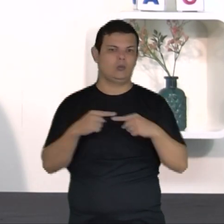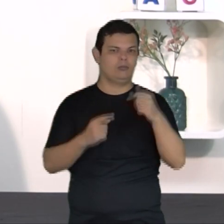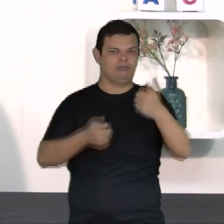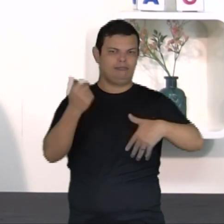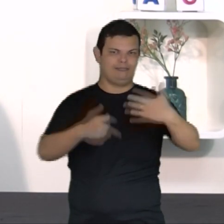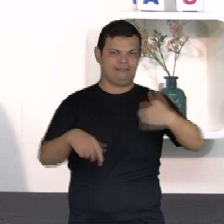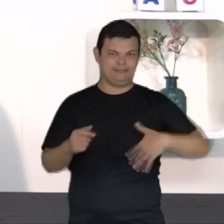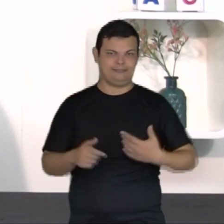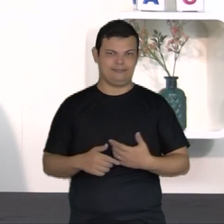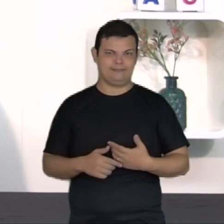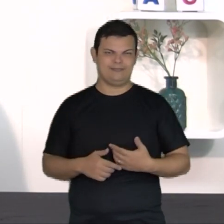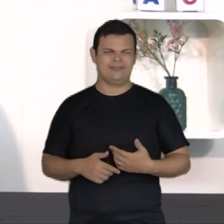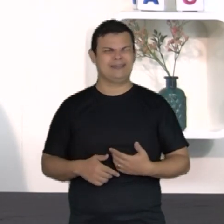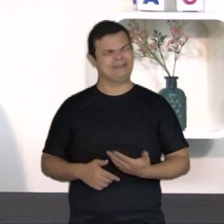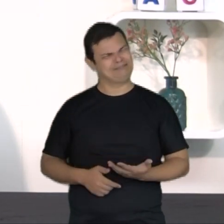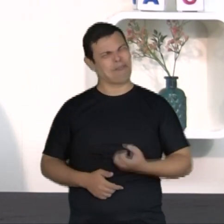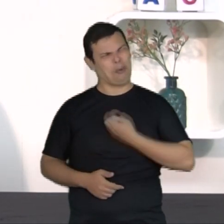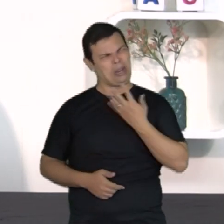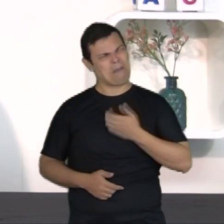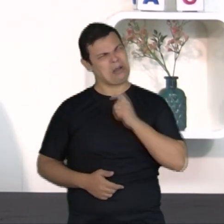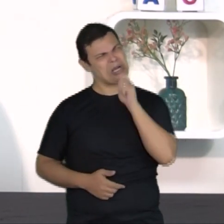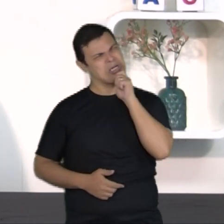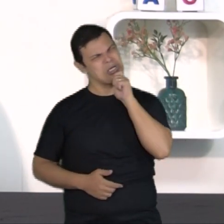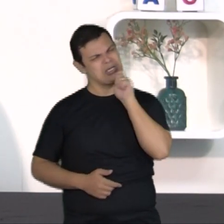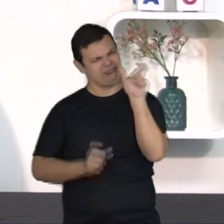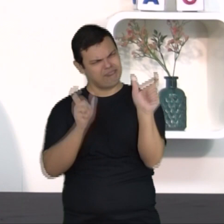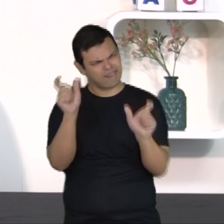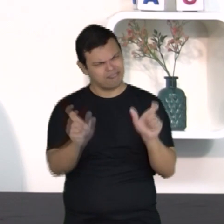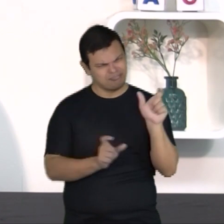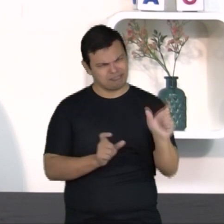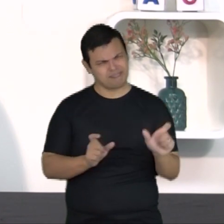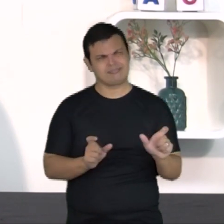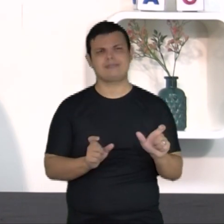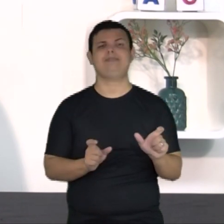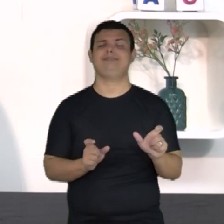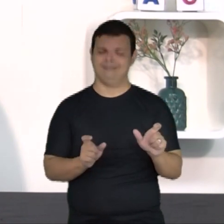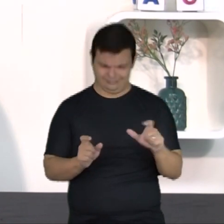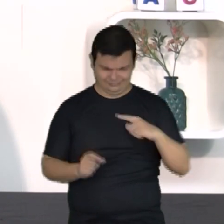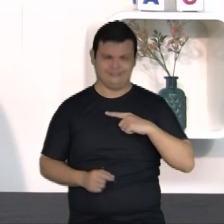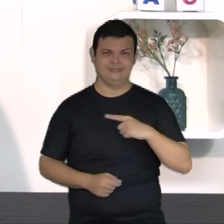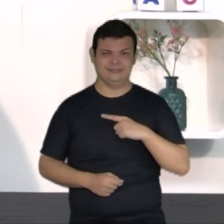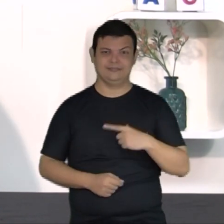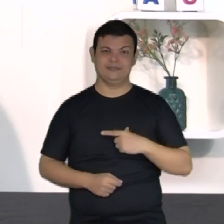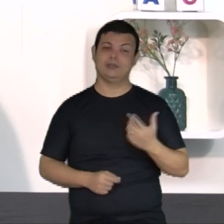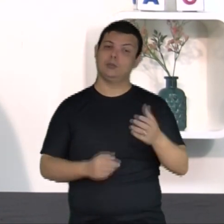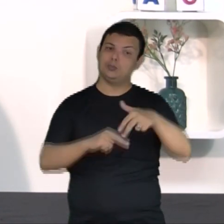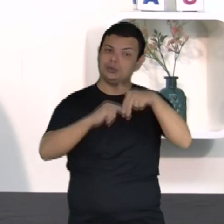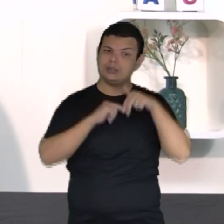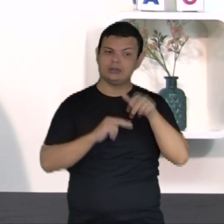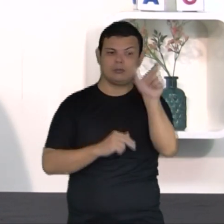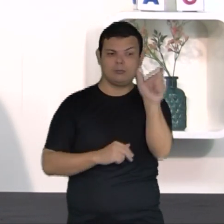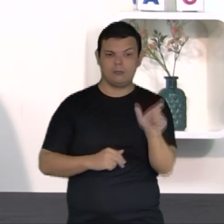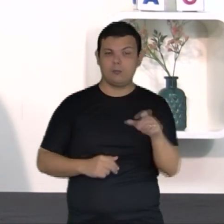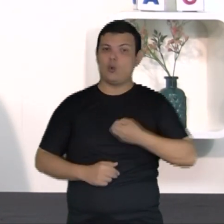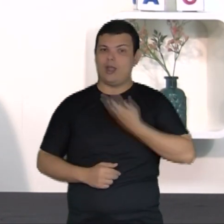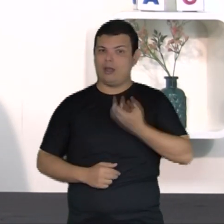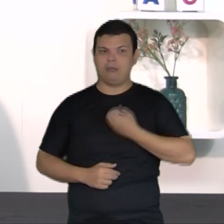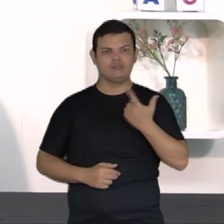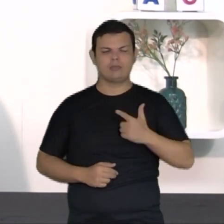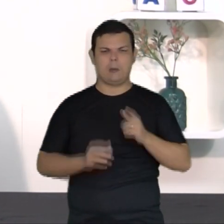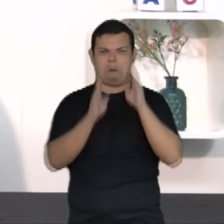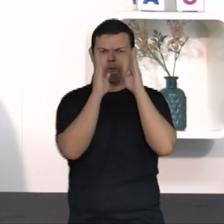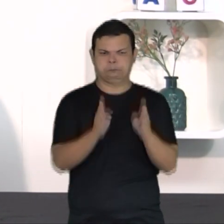palavras. Difícil entender, né? Mas existe sim. E por isso, esses poemas não têm uma forma, não têm um conteúdo